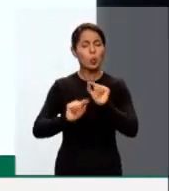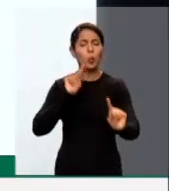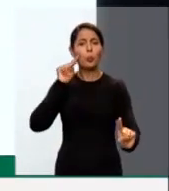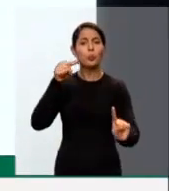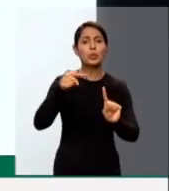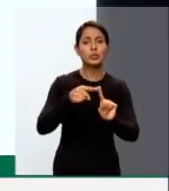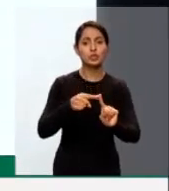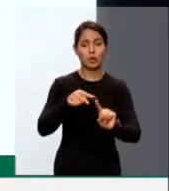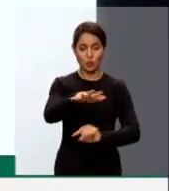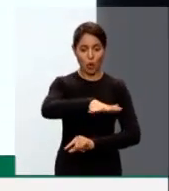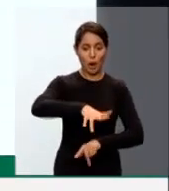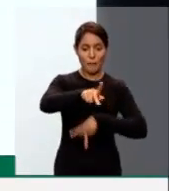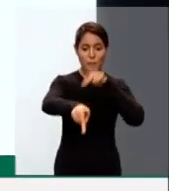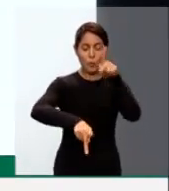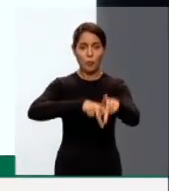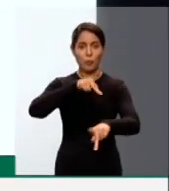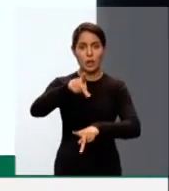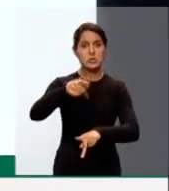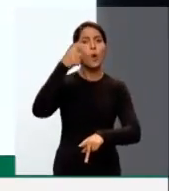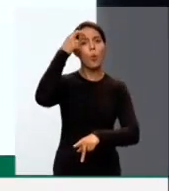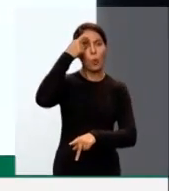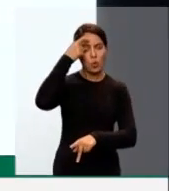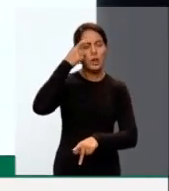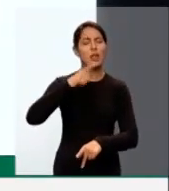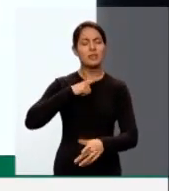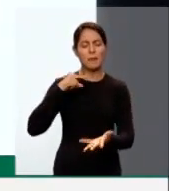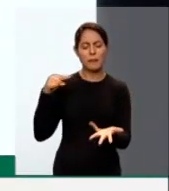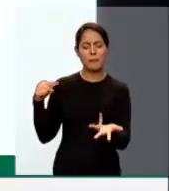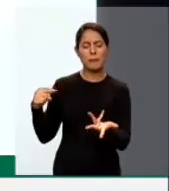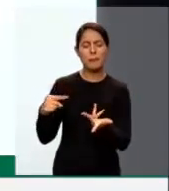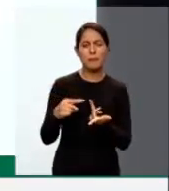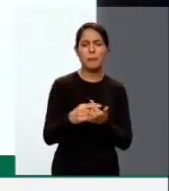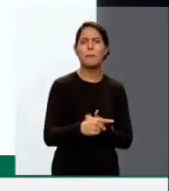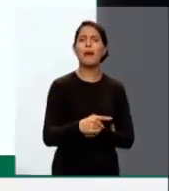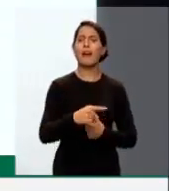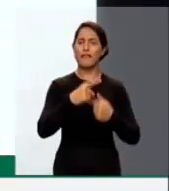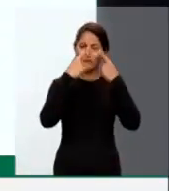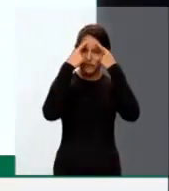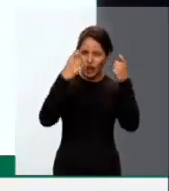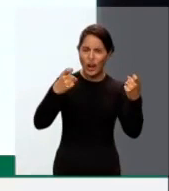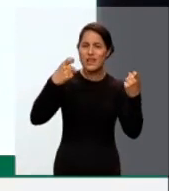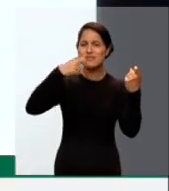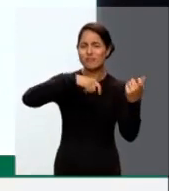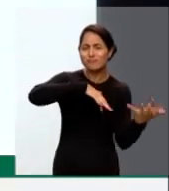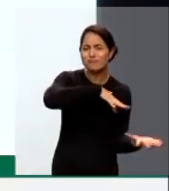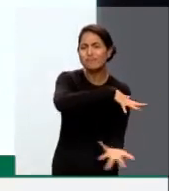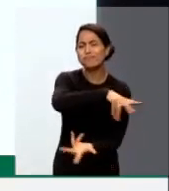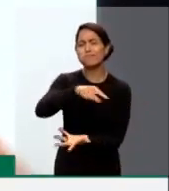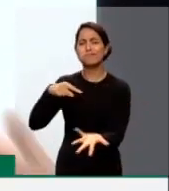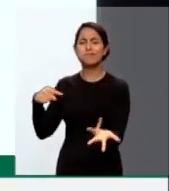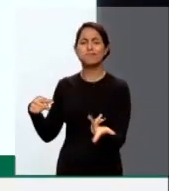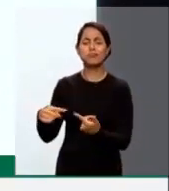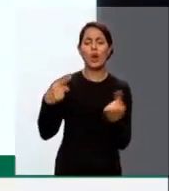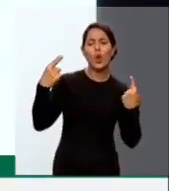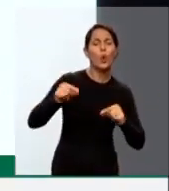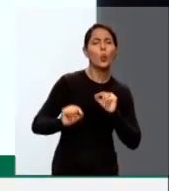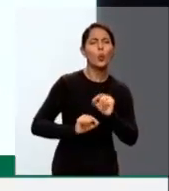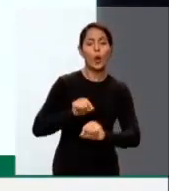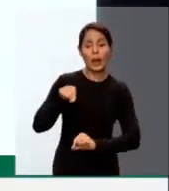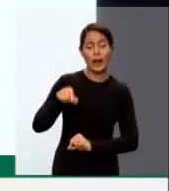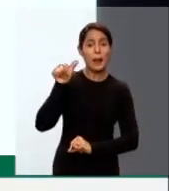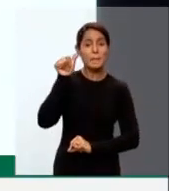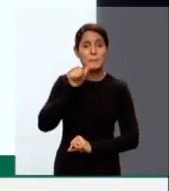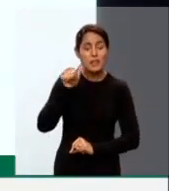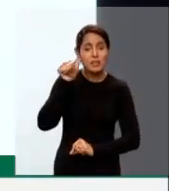população sobre os diferentes tipos de agressão contra meninas e mulheres em todo o mundo. É uma mobilização